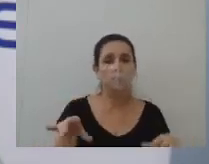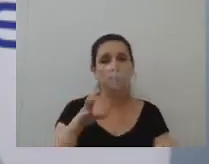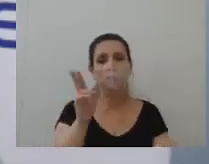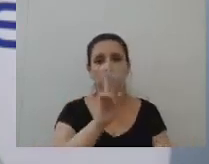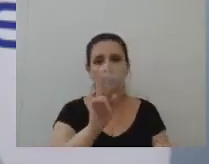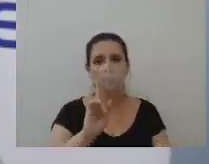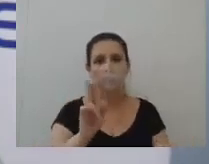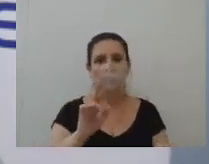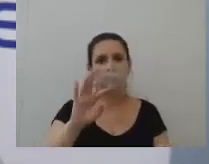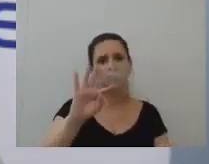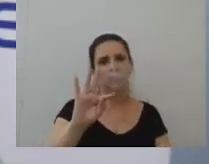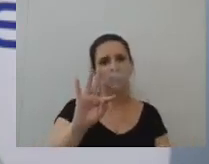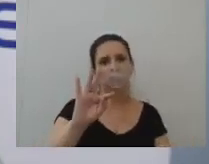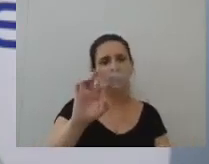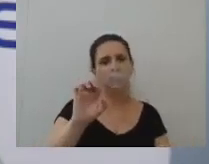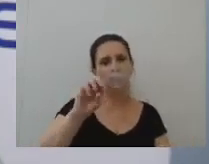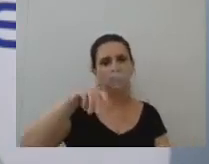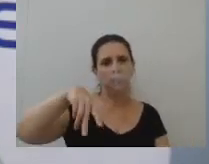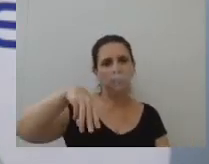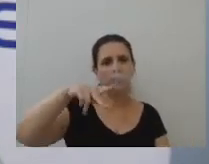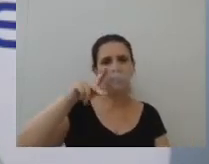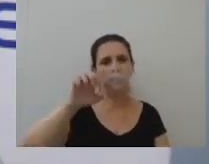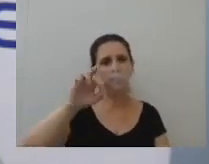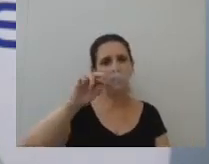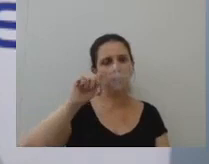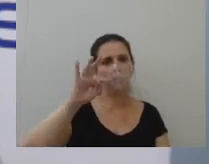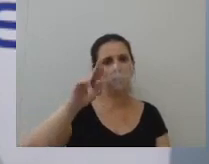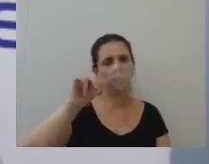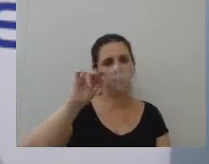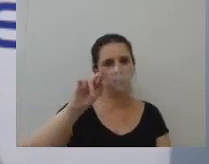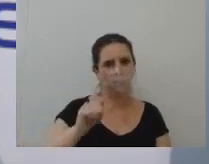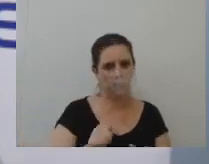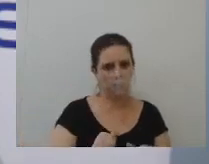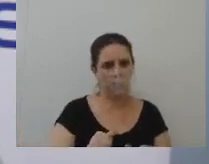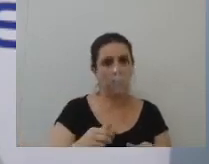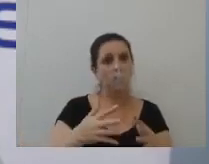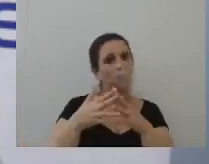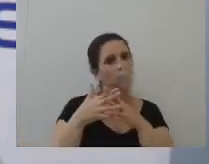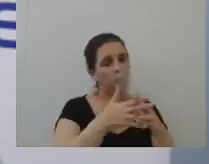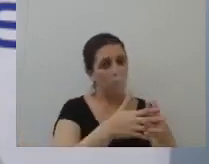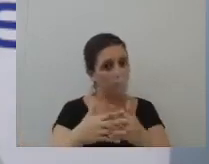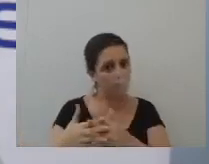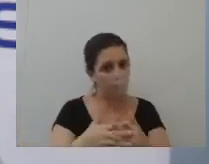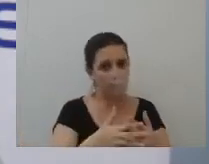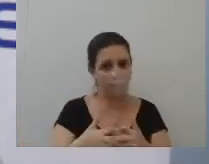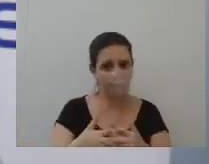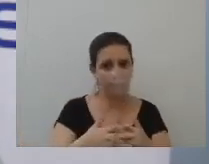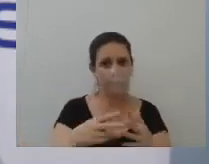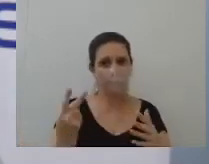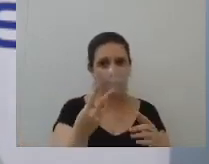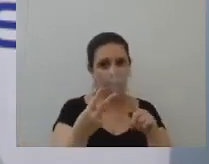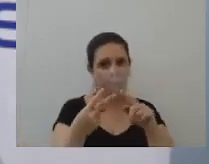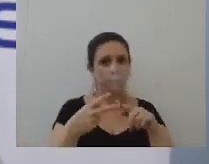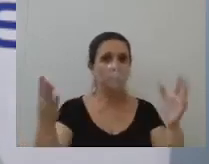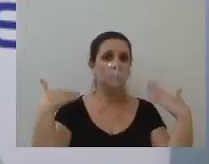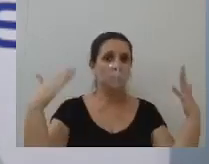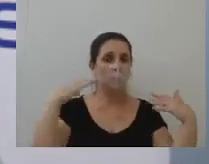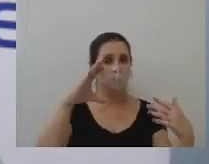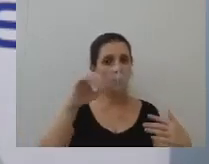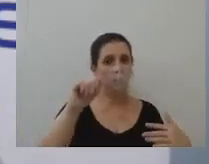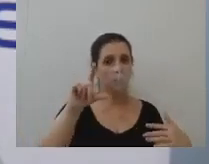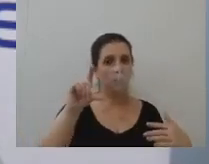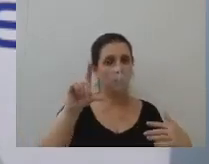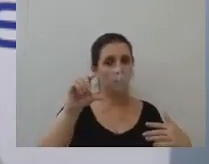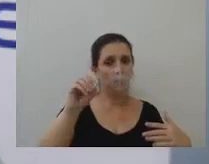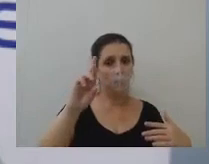chama de temperatura. E o mais comum do dia a dia é a gente confundir temperatura com calor. Para a